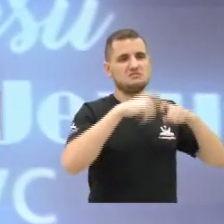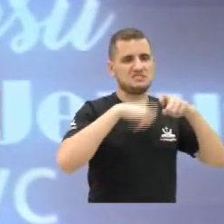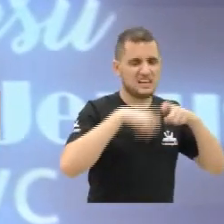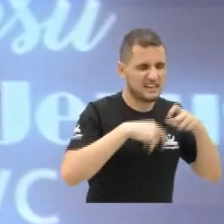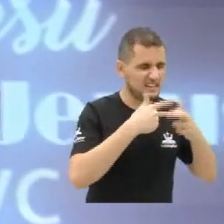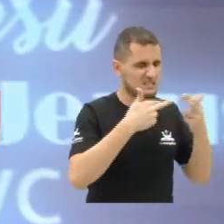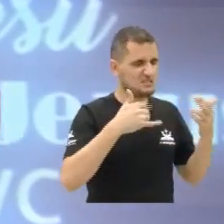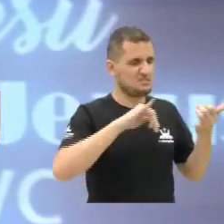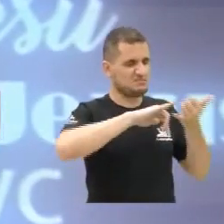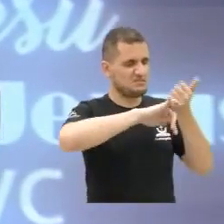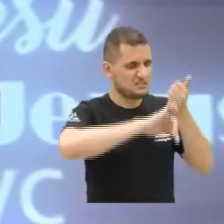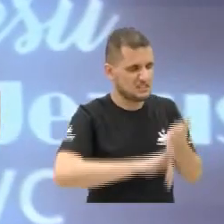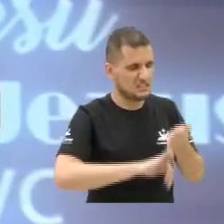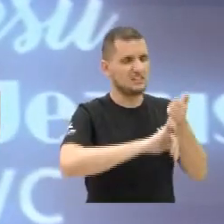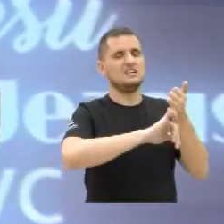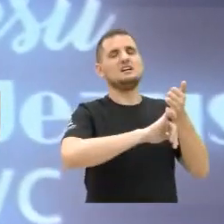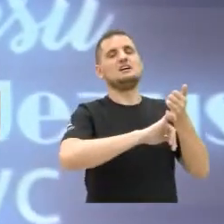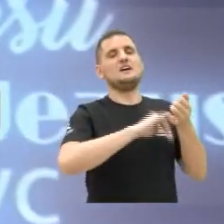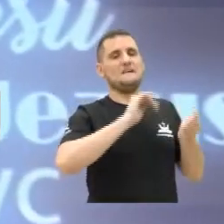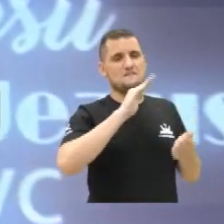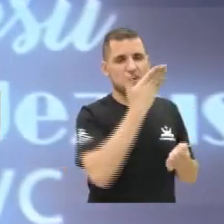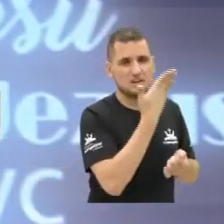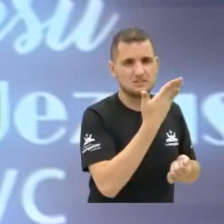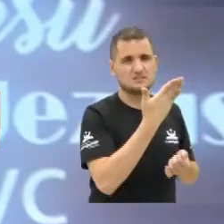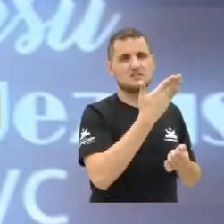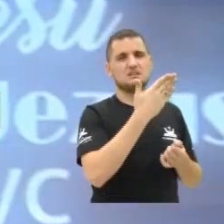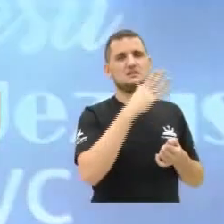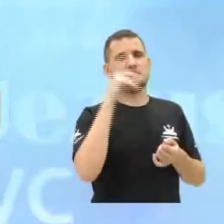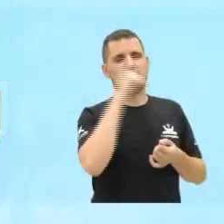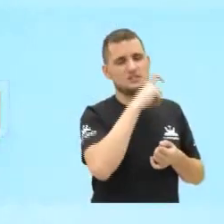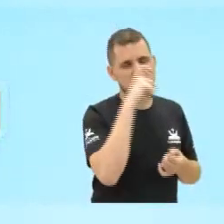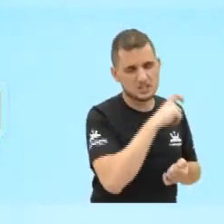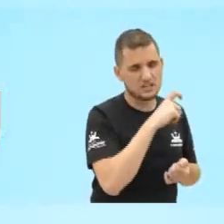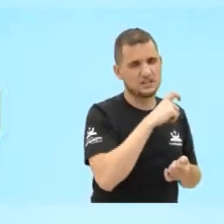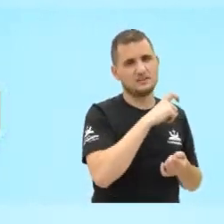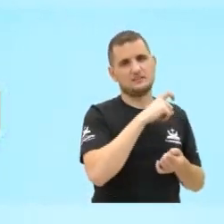com adultério, com traição, com mentira.